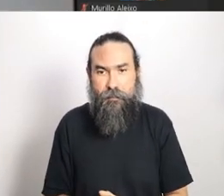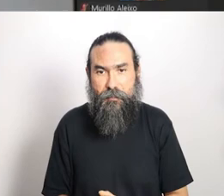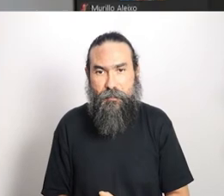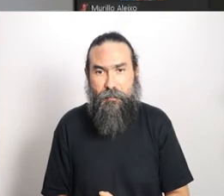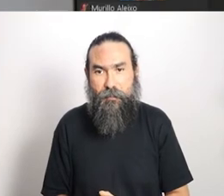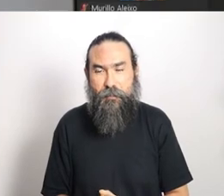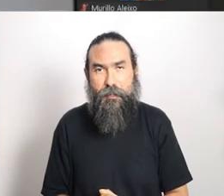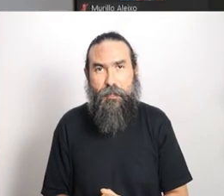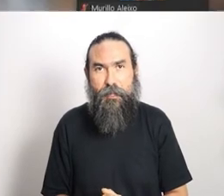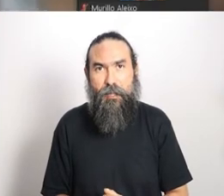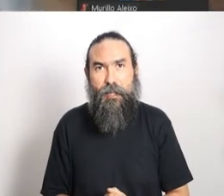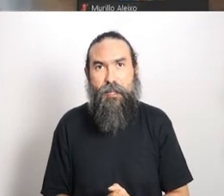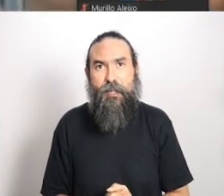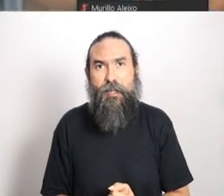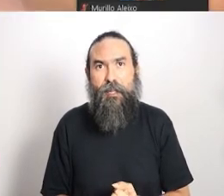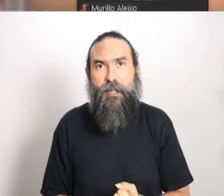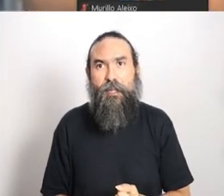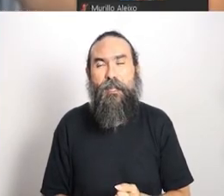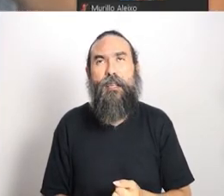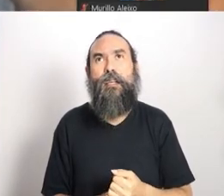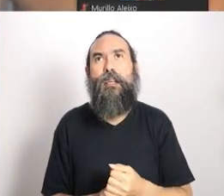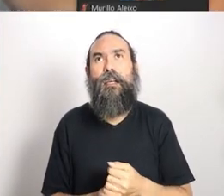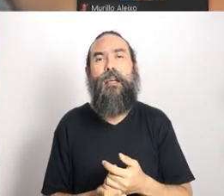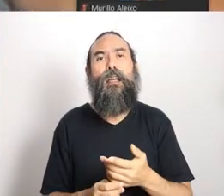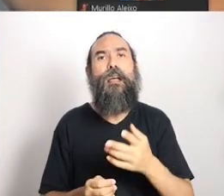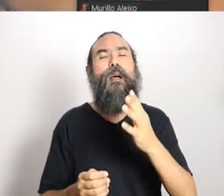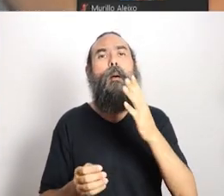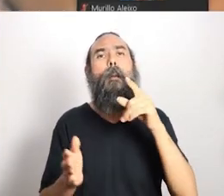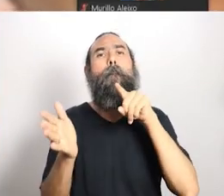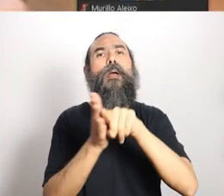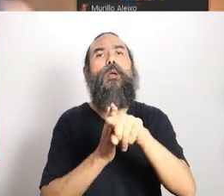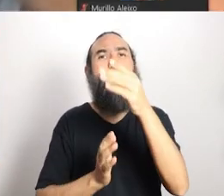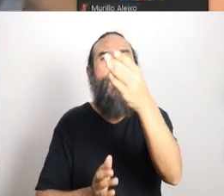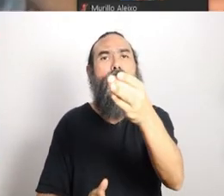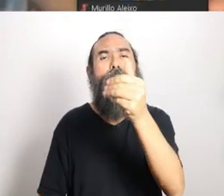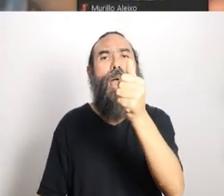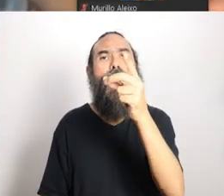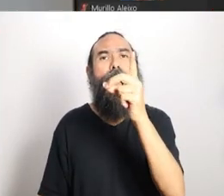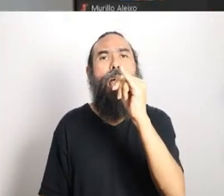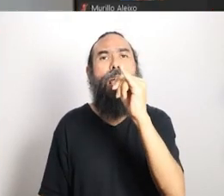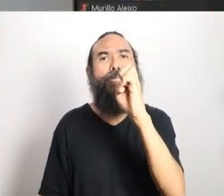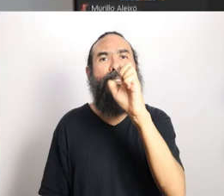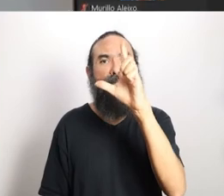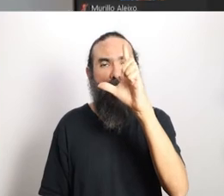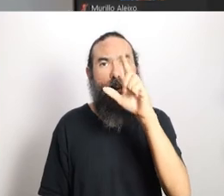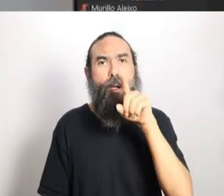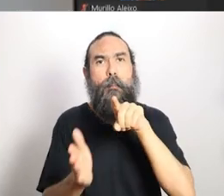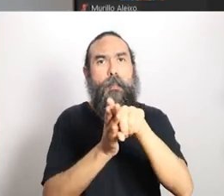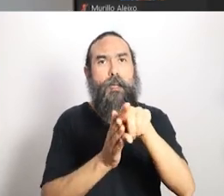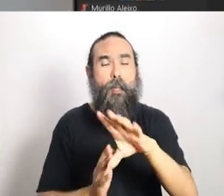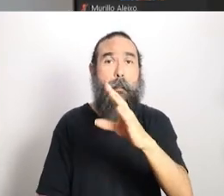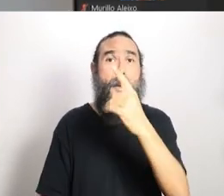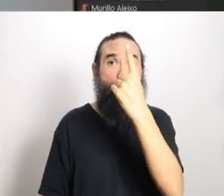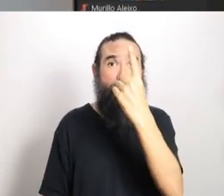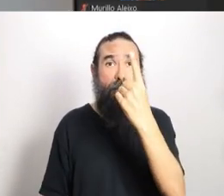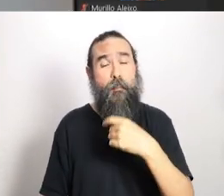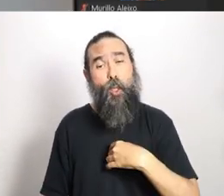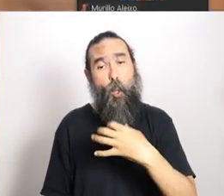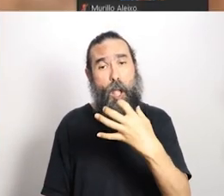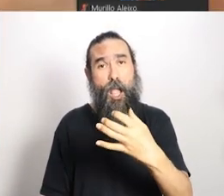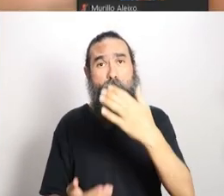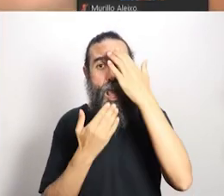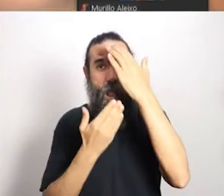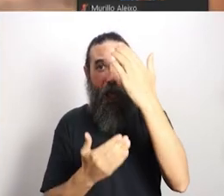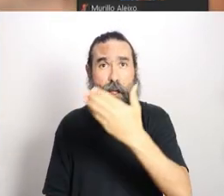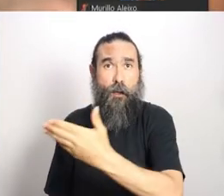seguinte, a gente falou Adiel, sobre a polícia popular. Vou fazer só uma questão, Adiel. à vontade, Paulinho. Só para encerrar, agradecer